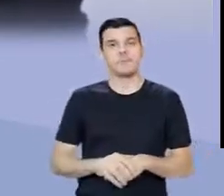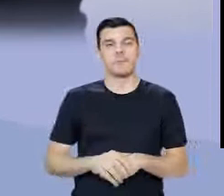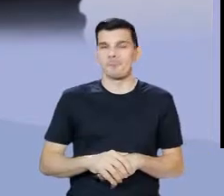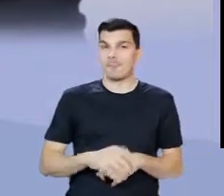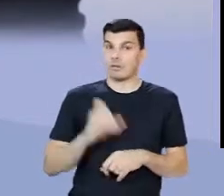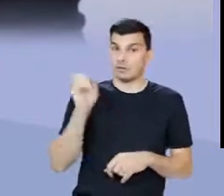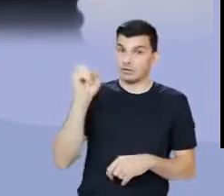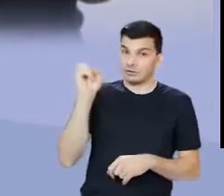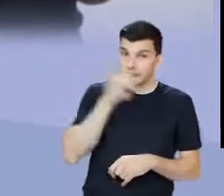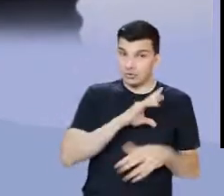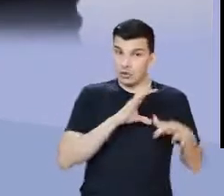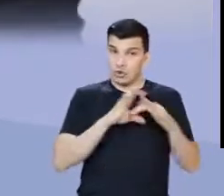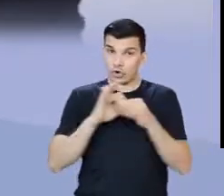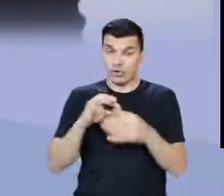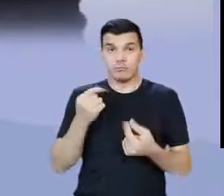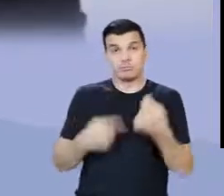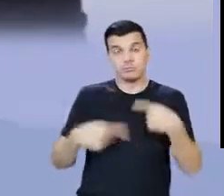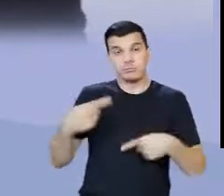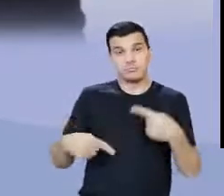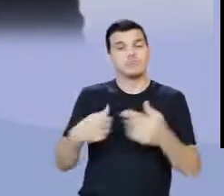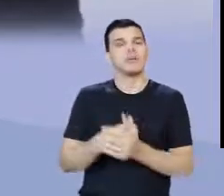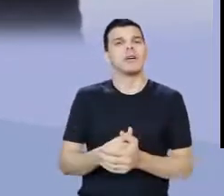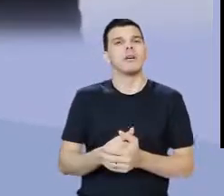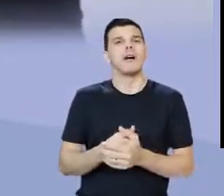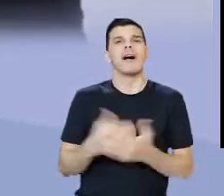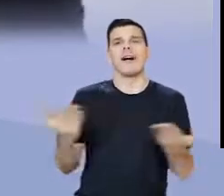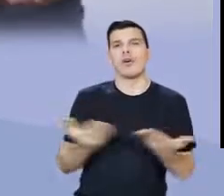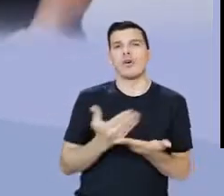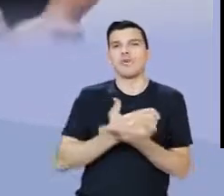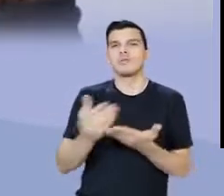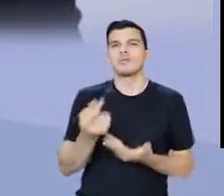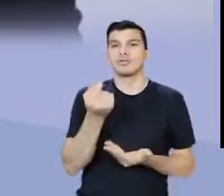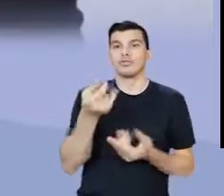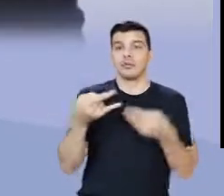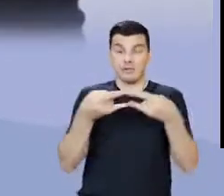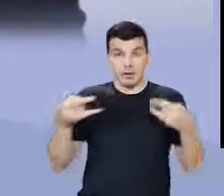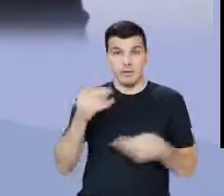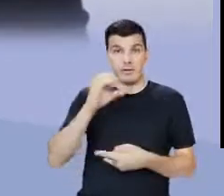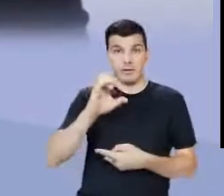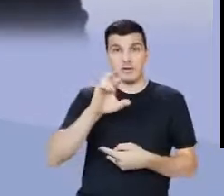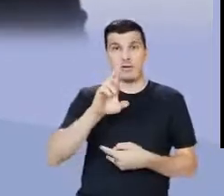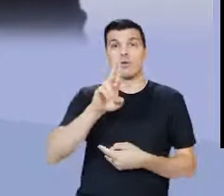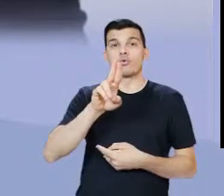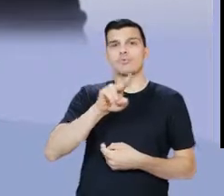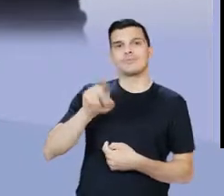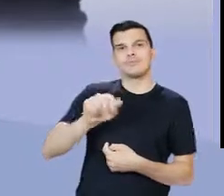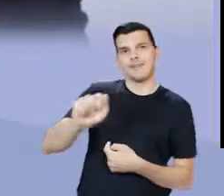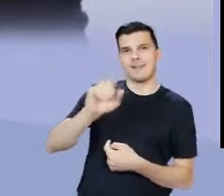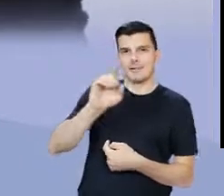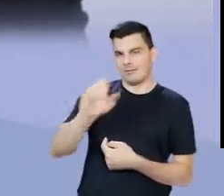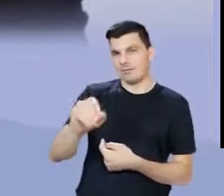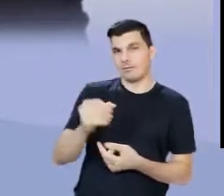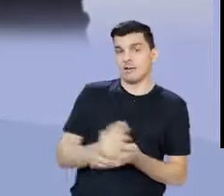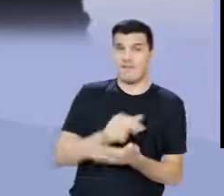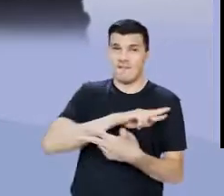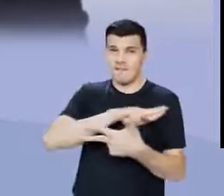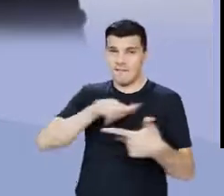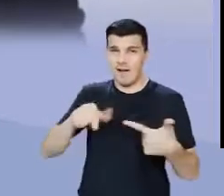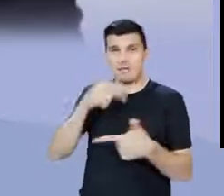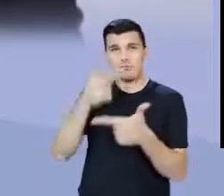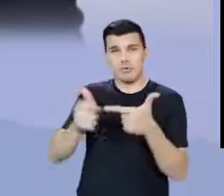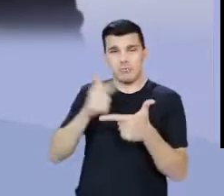uma moeda complicada nossa, começava a ideia do cruzado novo, enfim, nós tínhamos vários problemas econômicos a